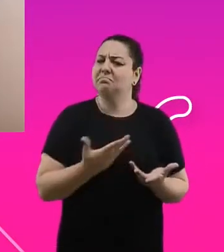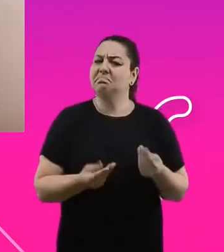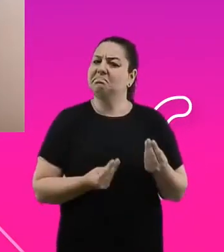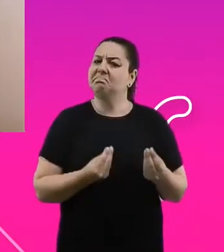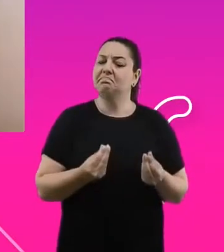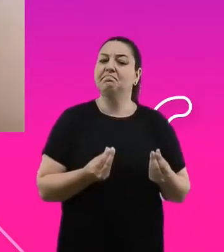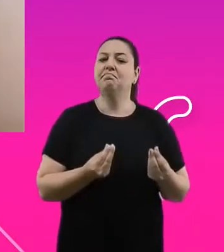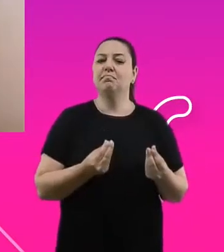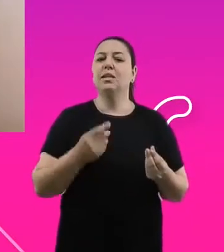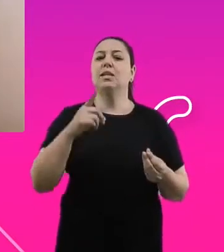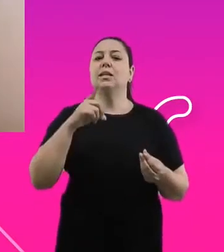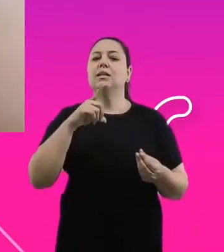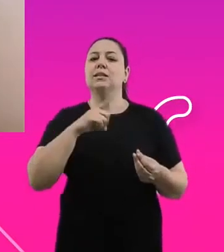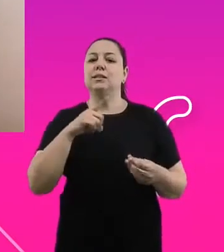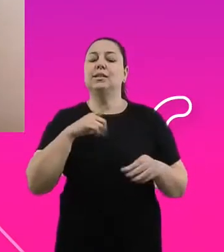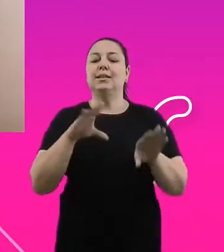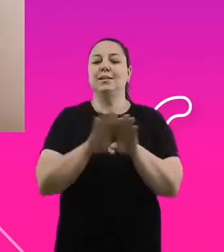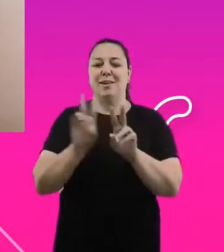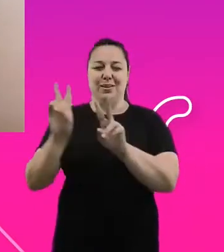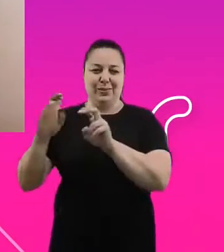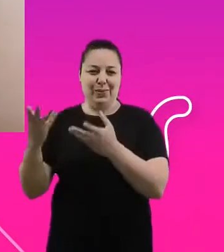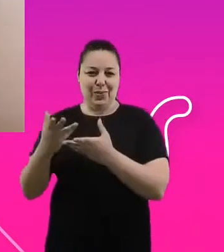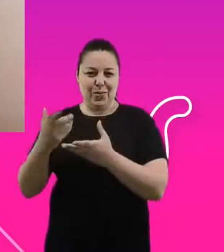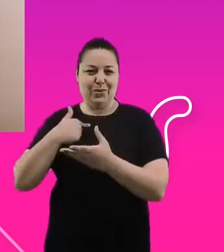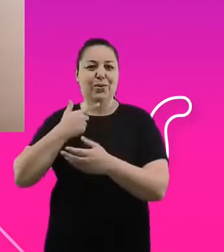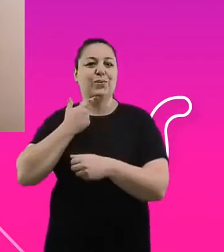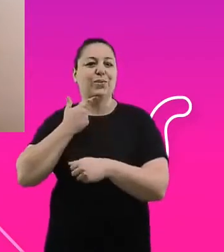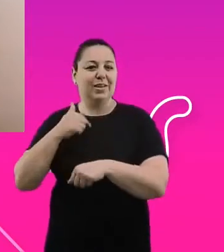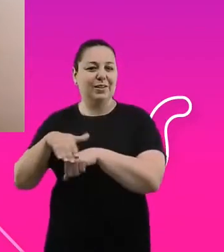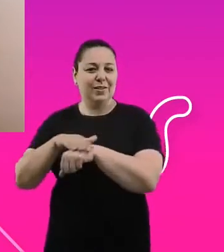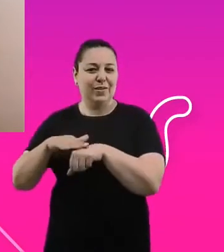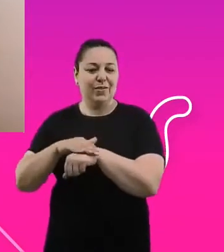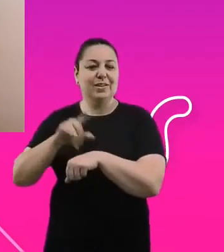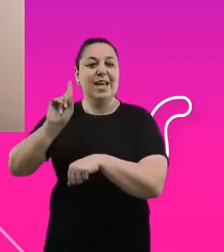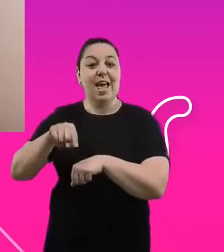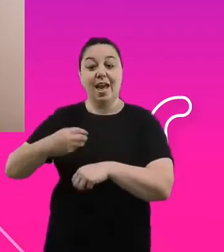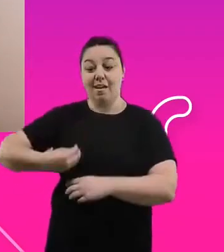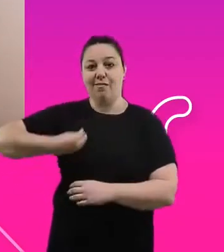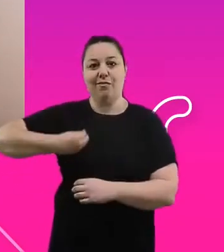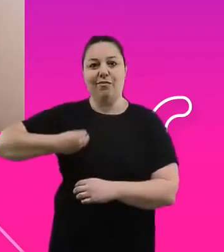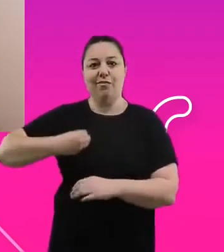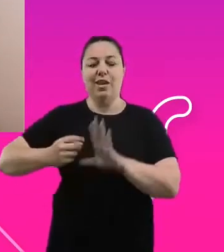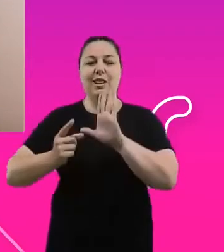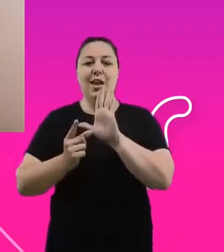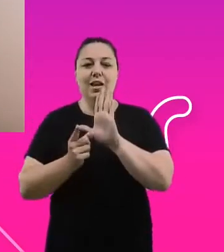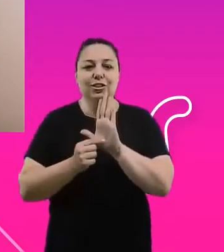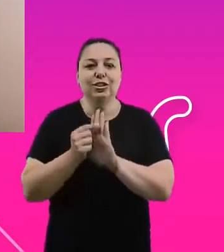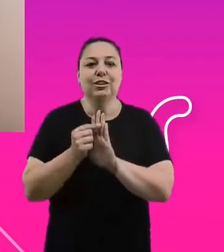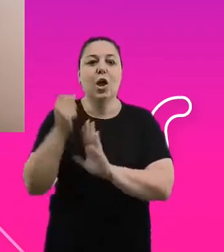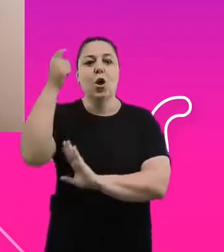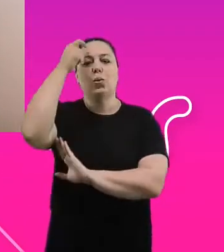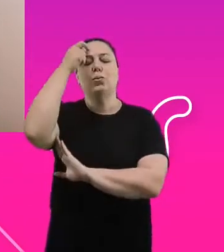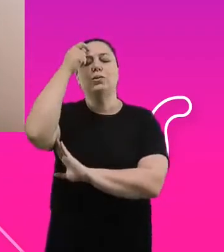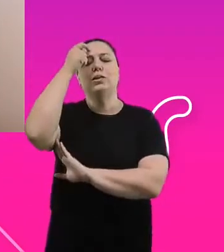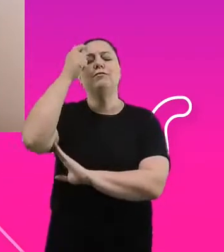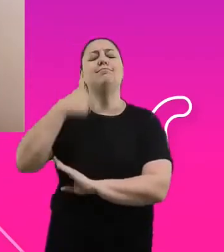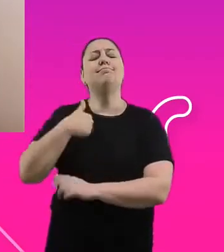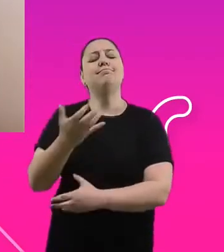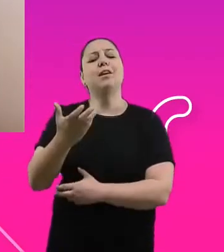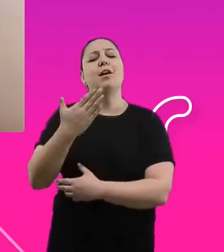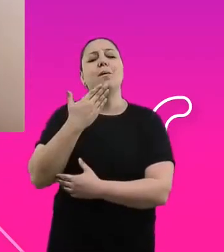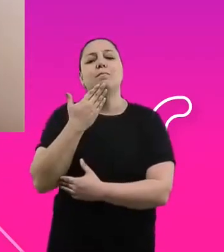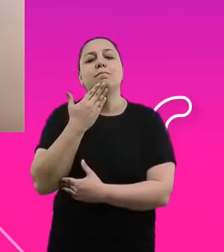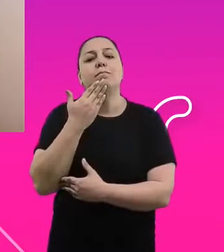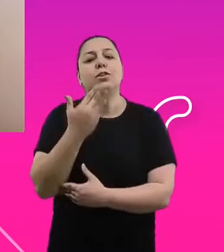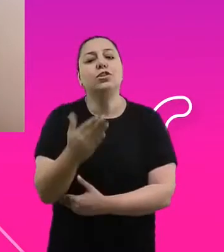título desse nosso papo hoje é vida digital consciente. Então, eu queria te pedir se você podia explicar para a gente o que, que é uma